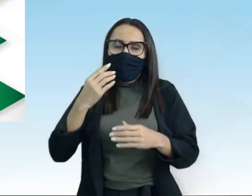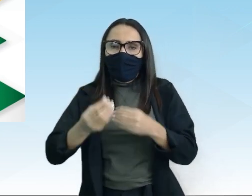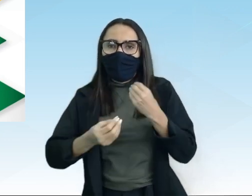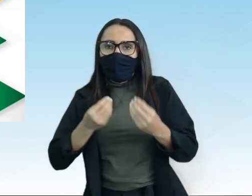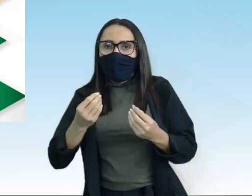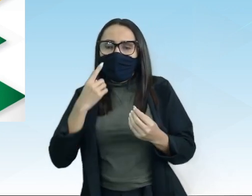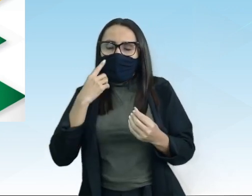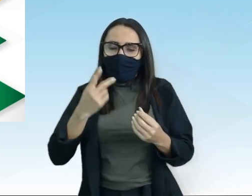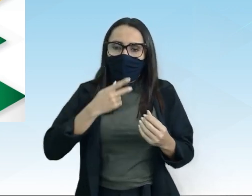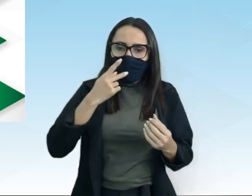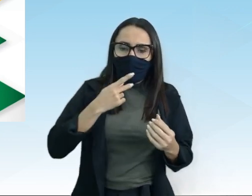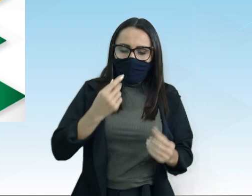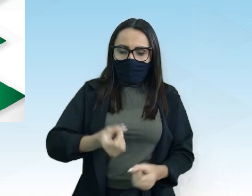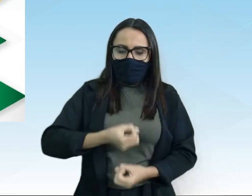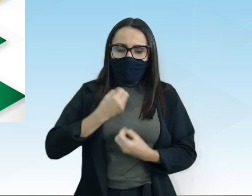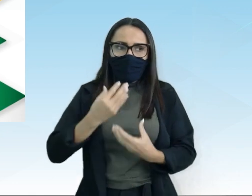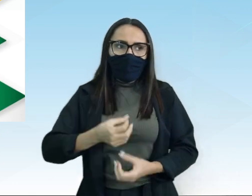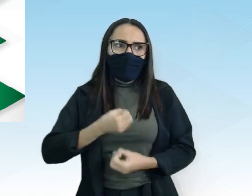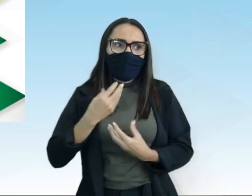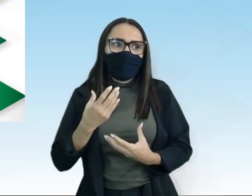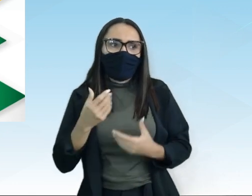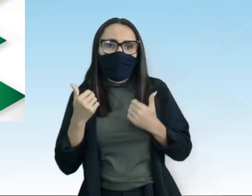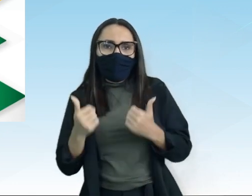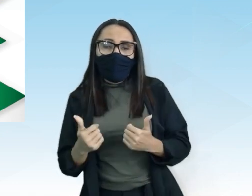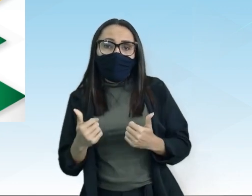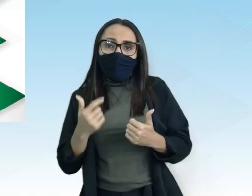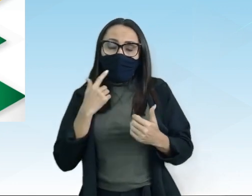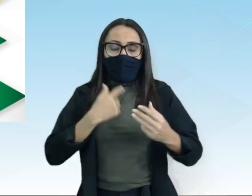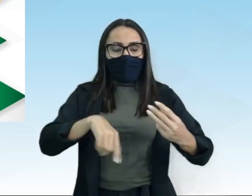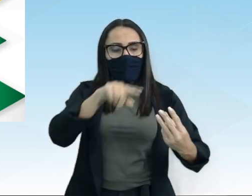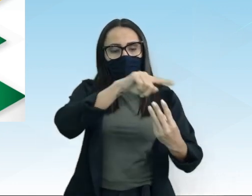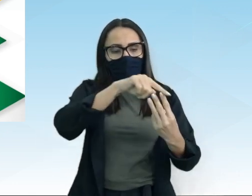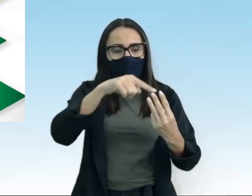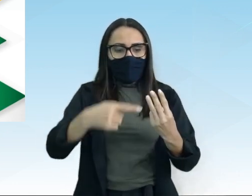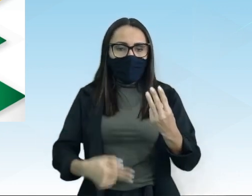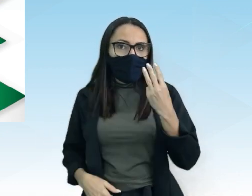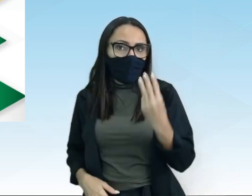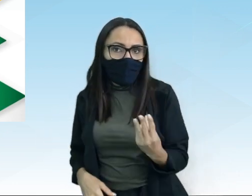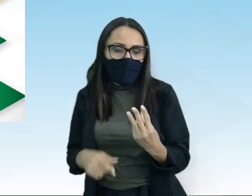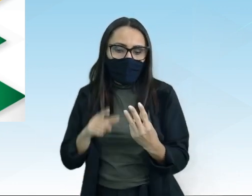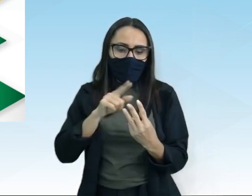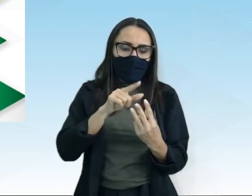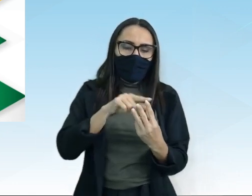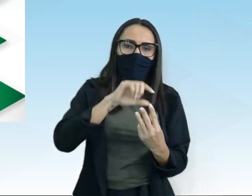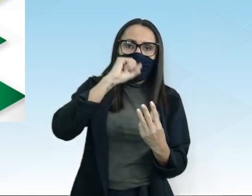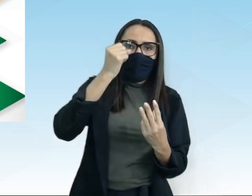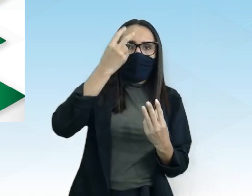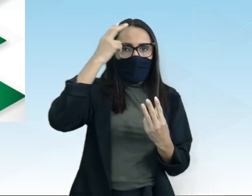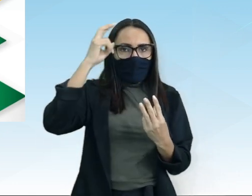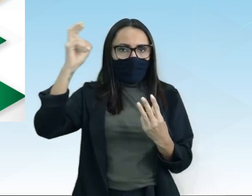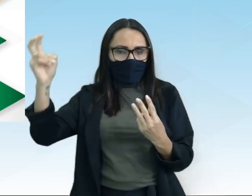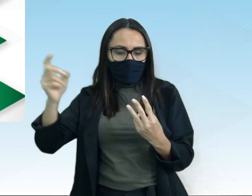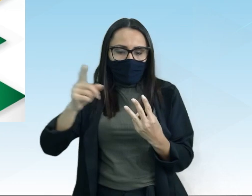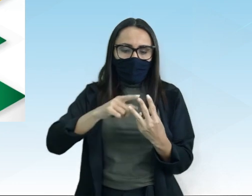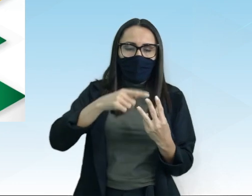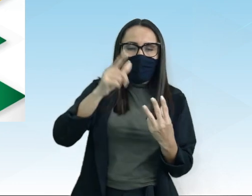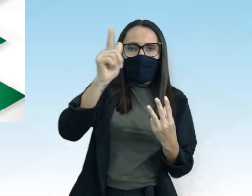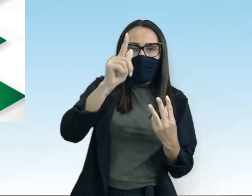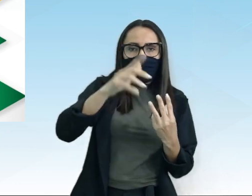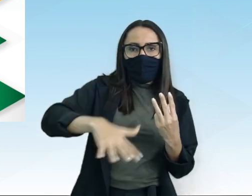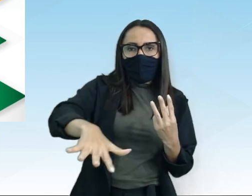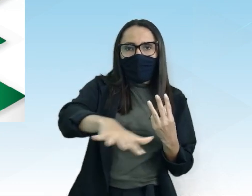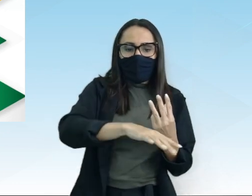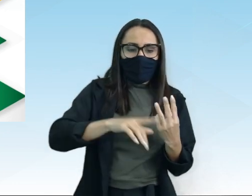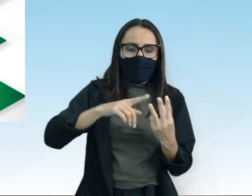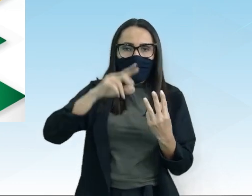qual o falante se expressa, certo? Há três variações, são elas: socioculturais, geográficas